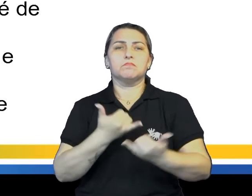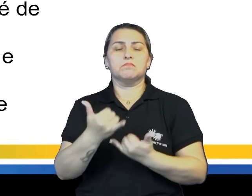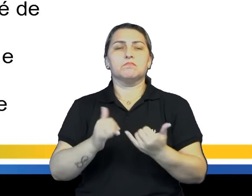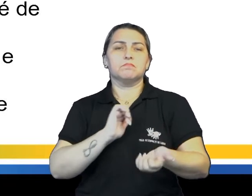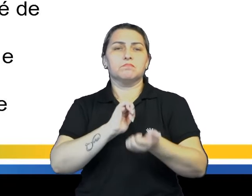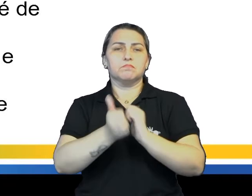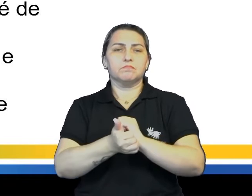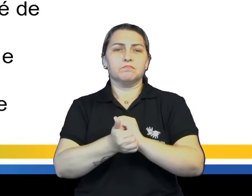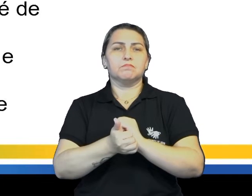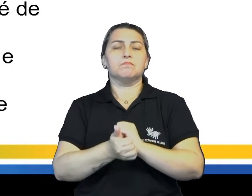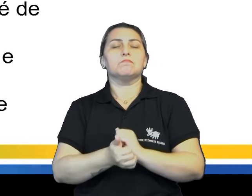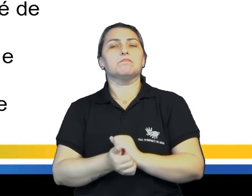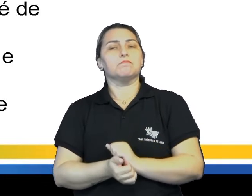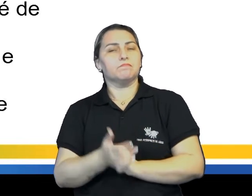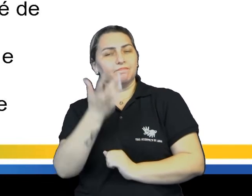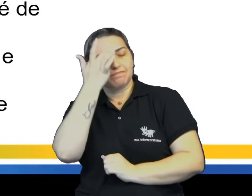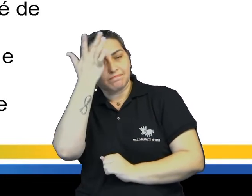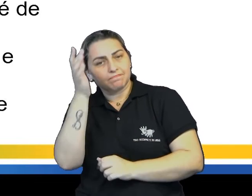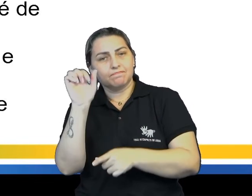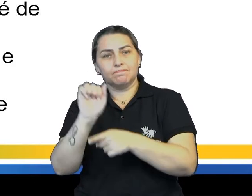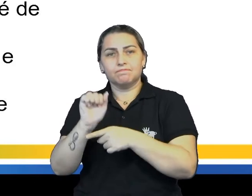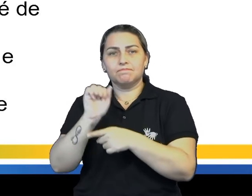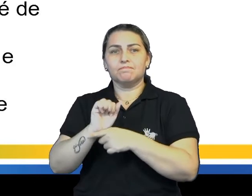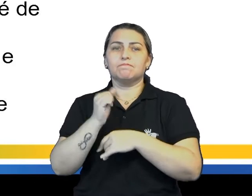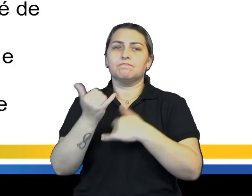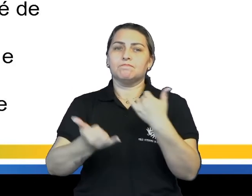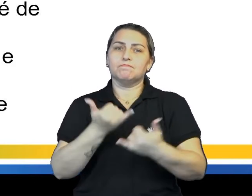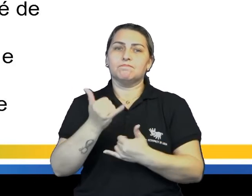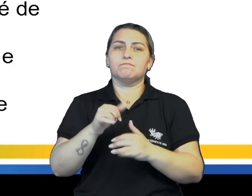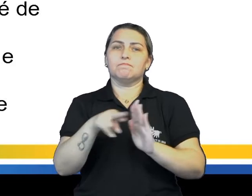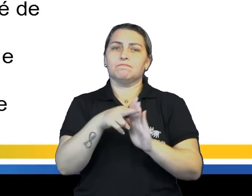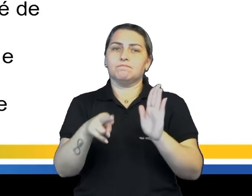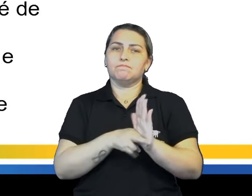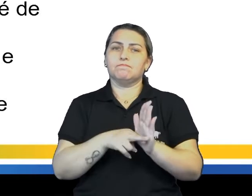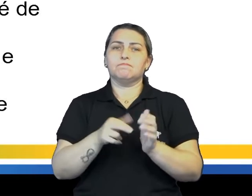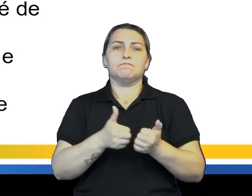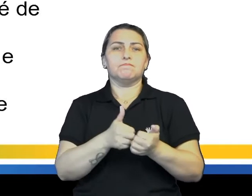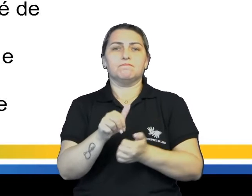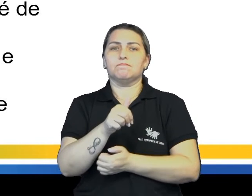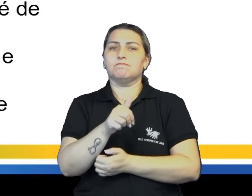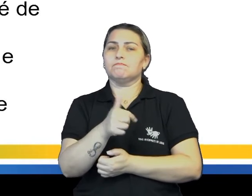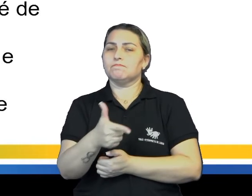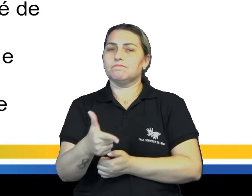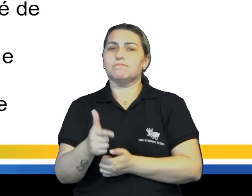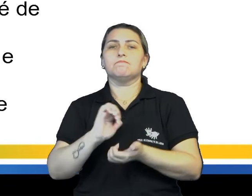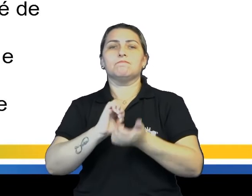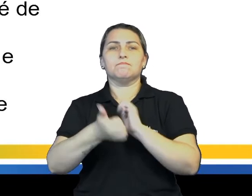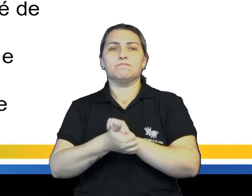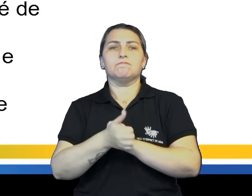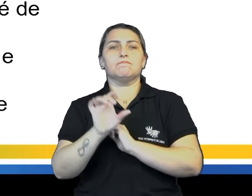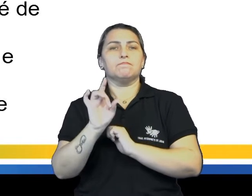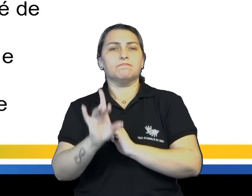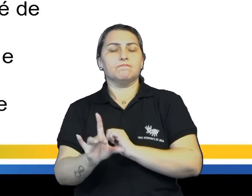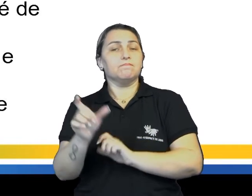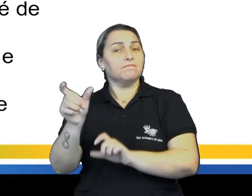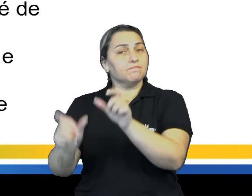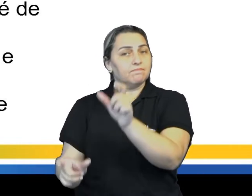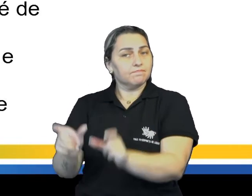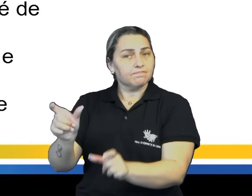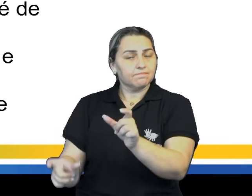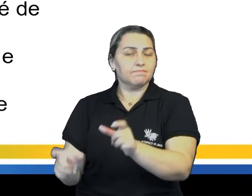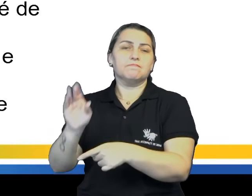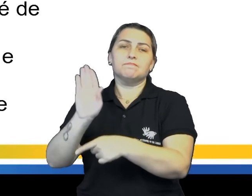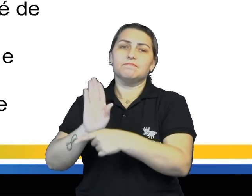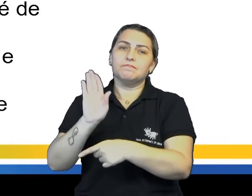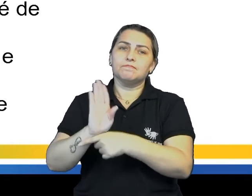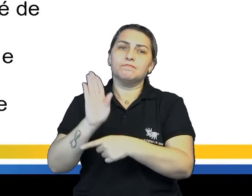brincadeira e esporte? Pelo amor de Deus, tá muito fácil. Vamos lá. Letra A, brincadeira tem regra, jogo não e o esporte é só para atletas.